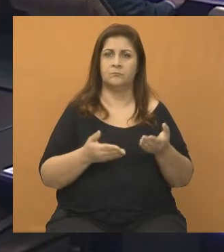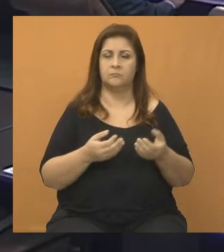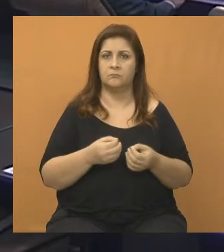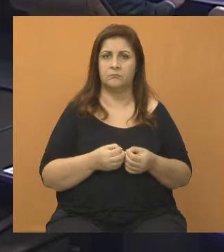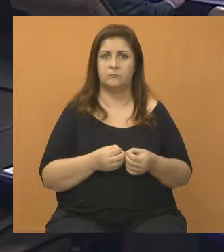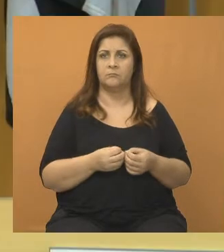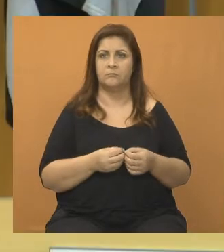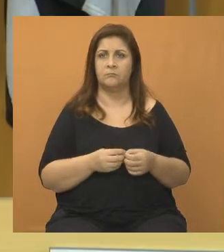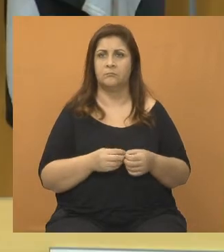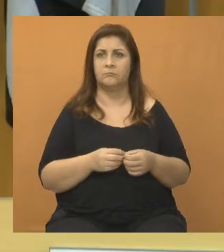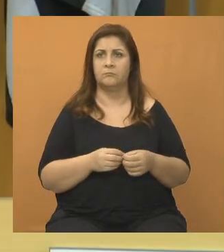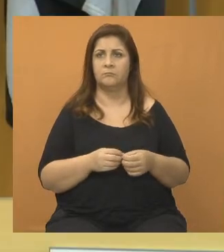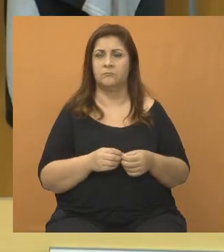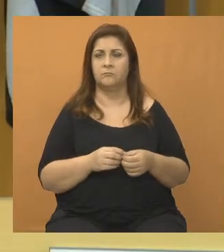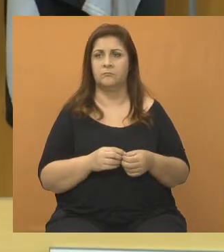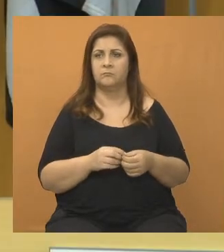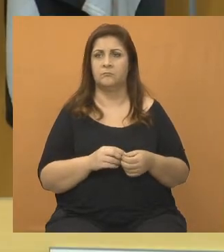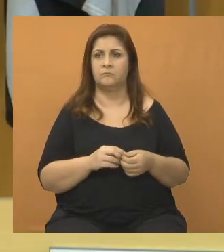as amortizações